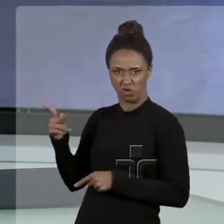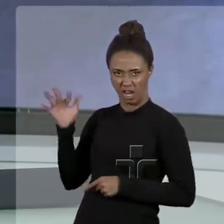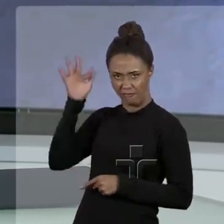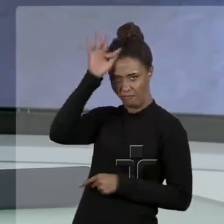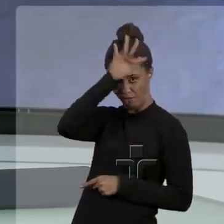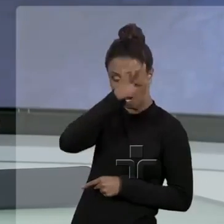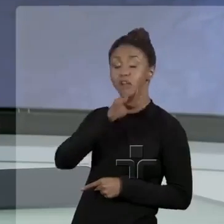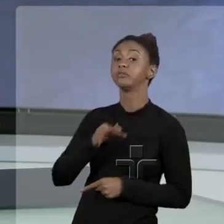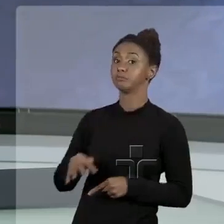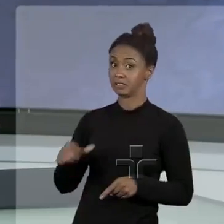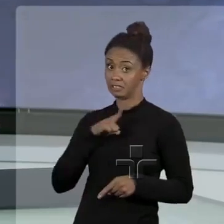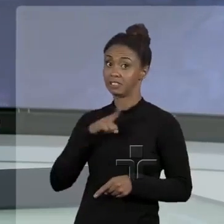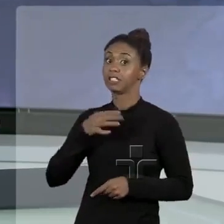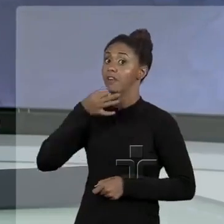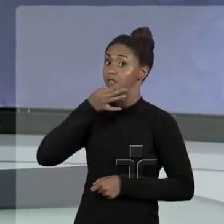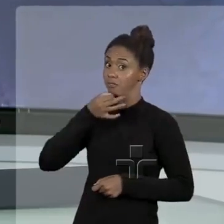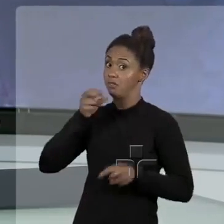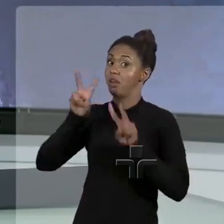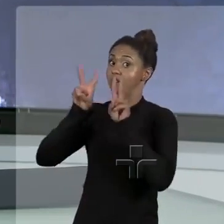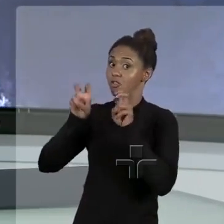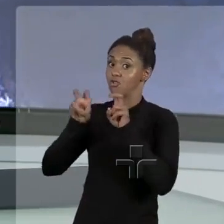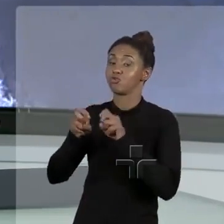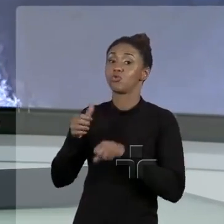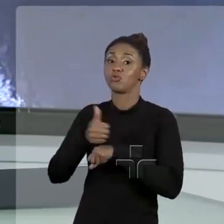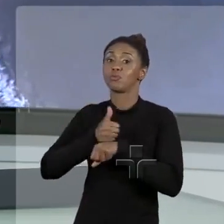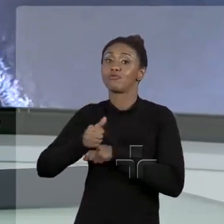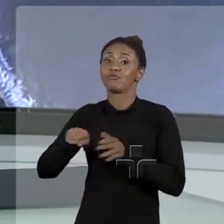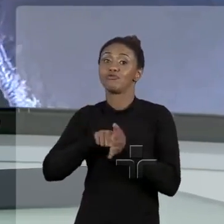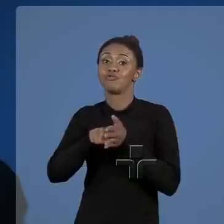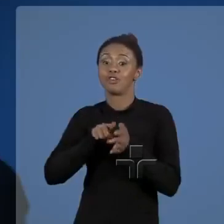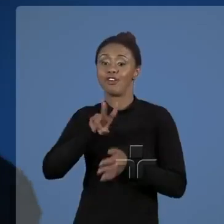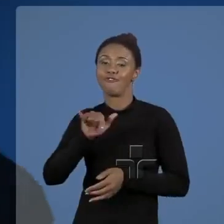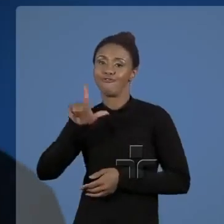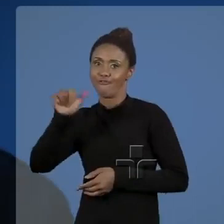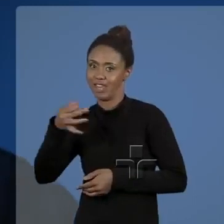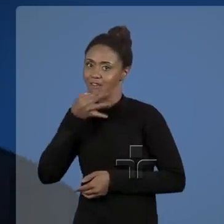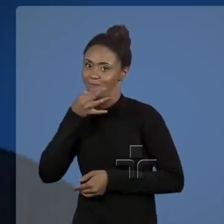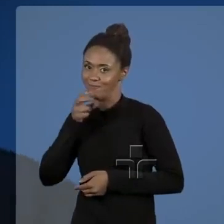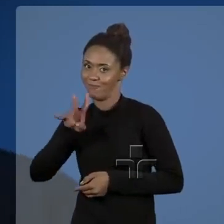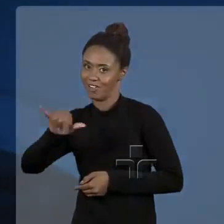são assuntos do comentário de hoje do historiador Marco Antônio Villa.